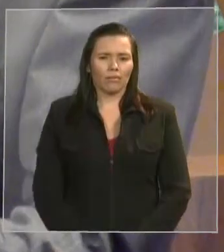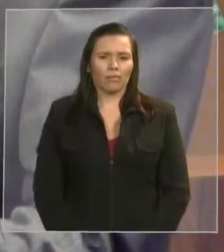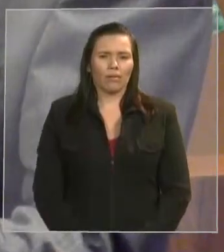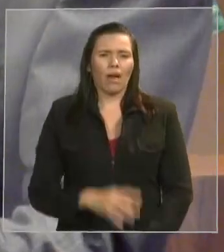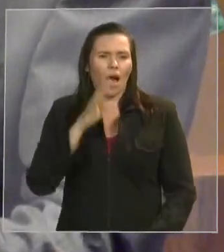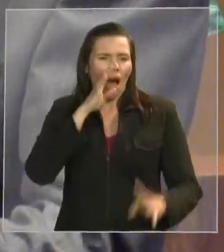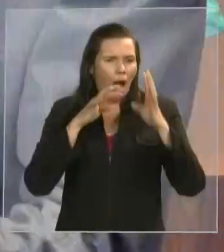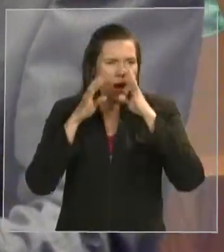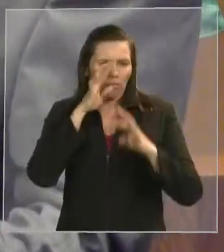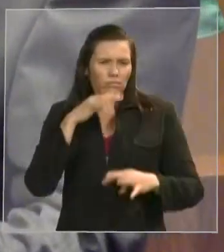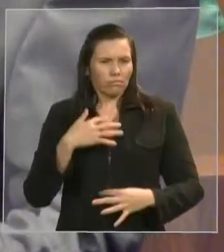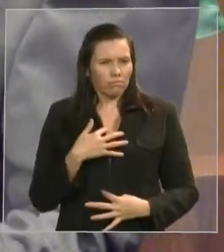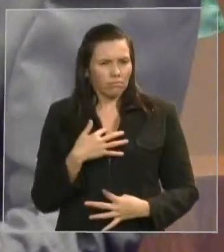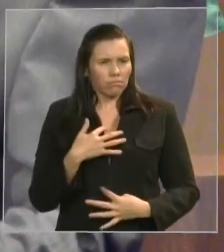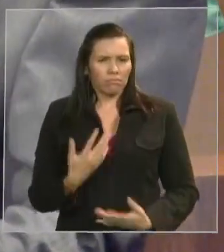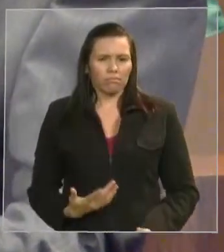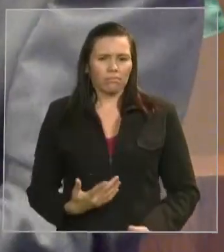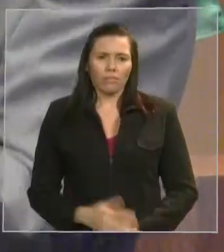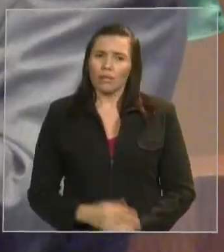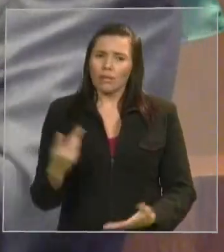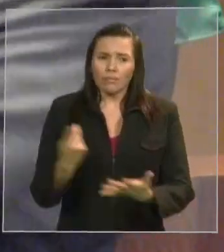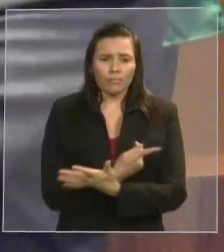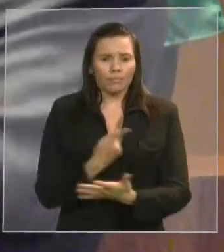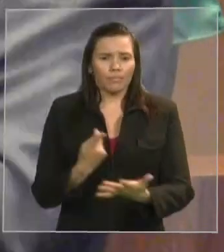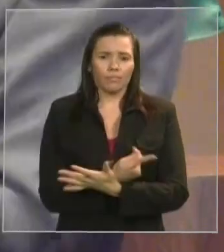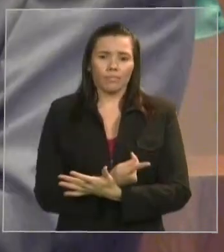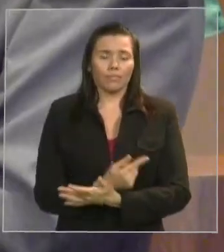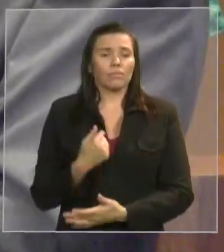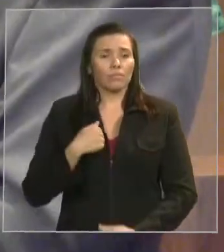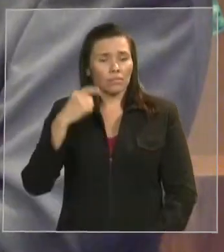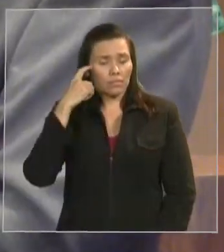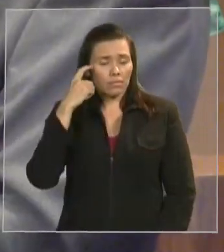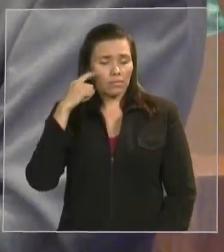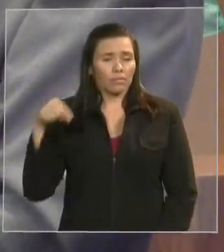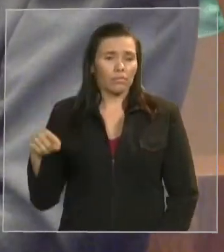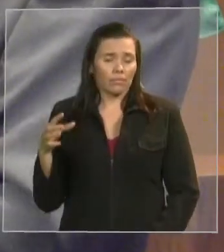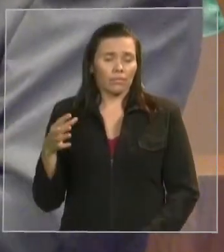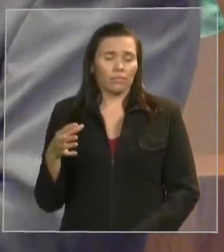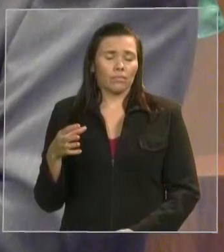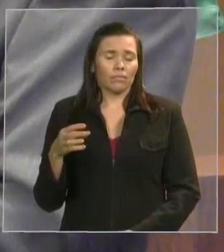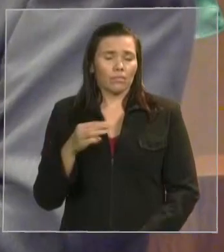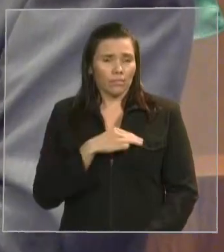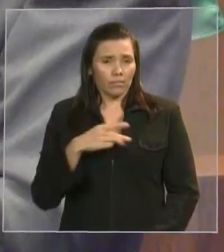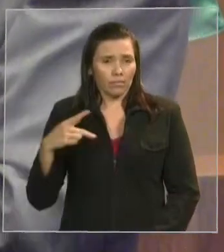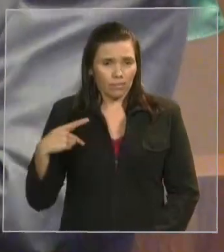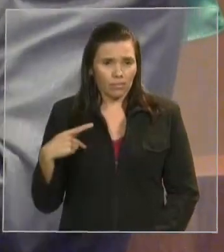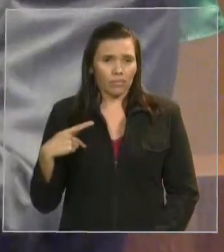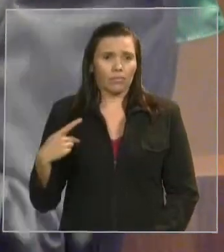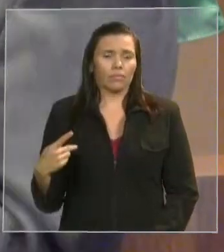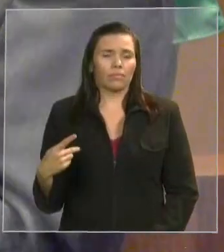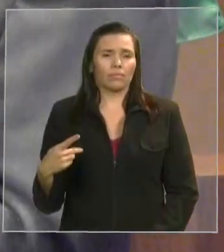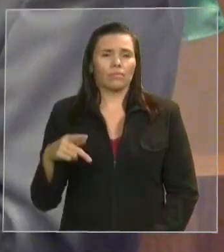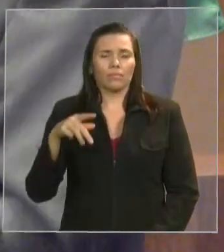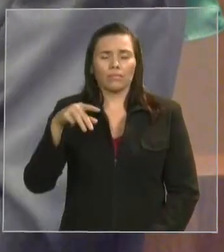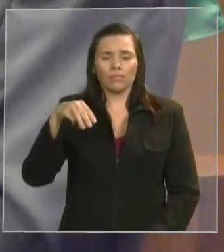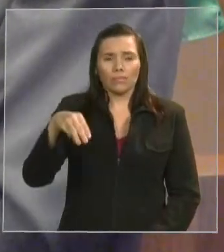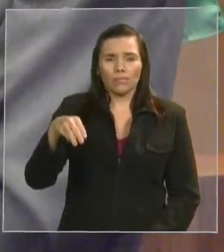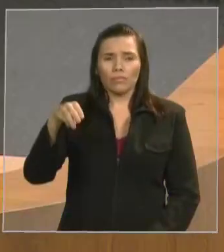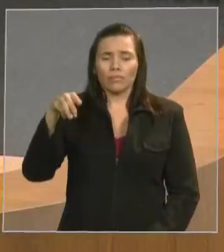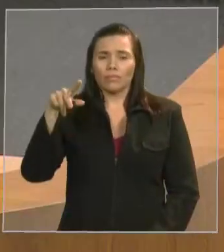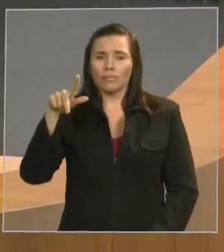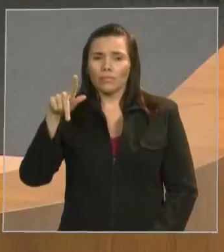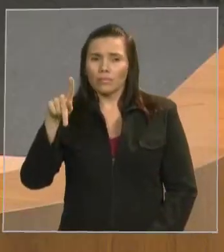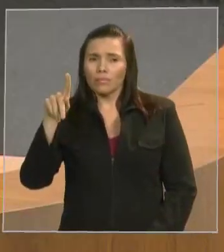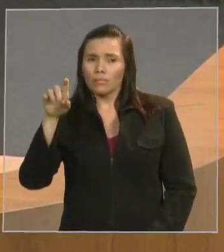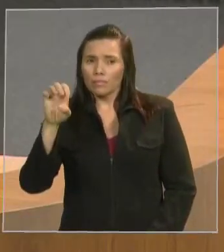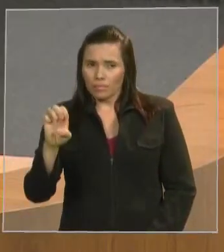crime, que o Ministério Público Eleitoral tem que tomar as providências. Então, o desequilíbrio foi tão grande